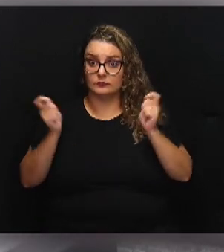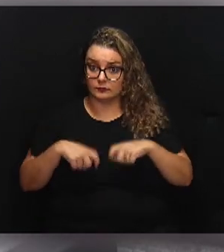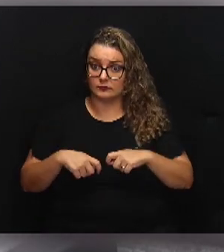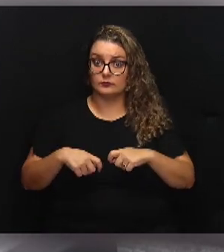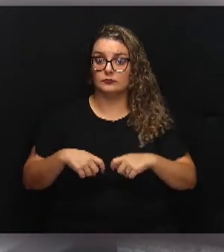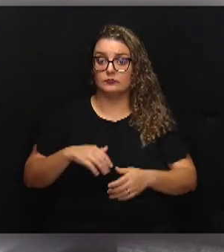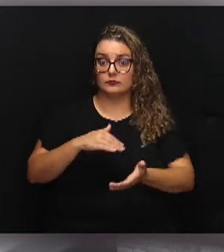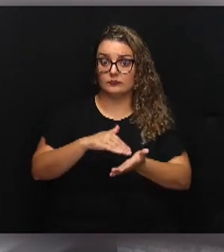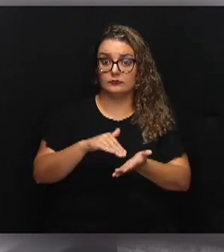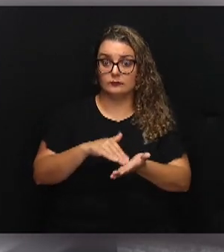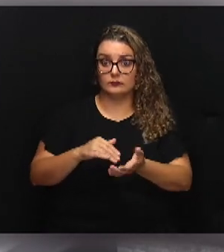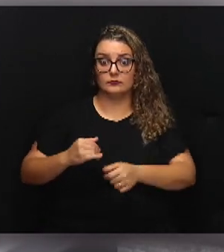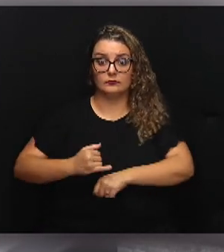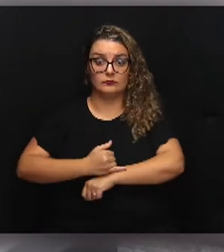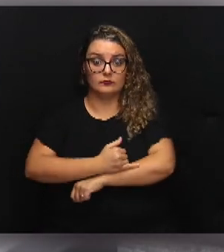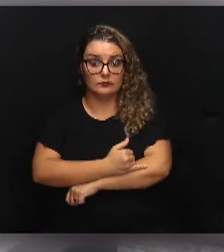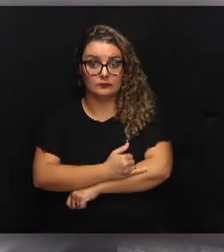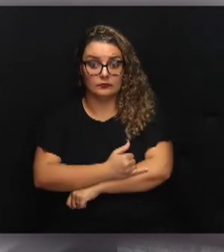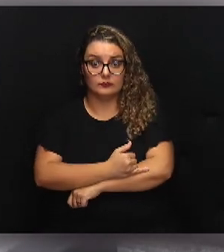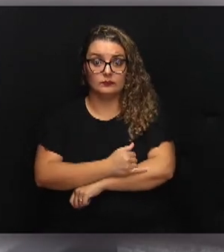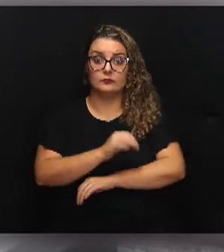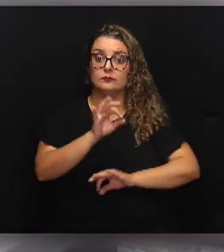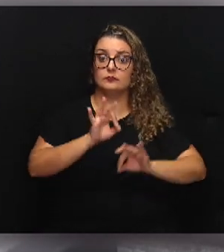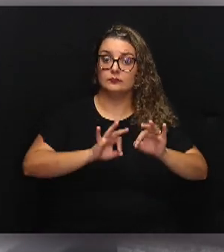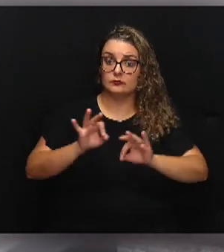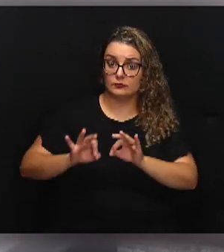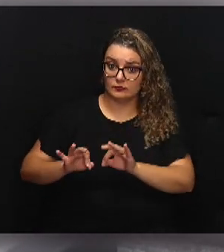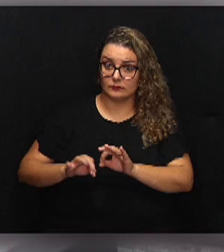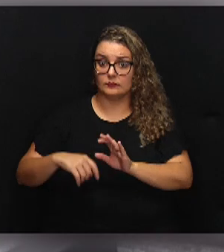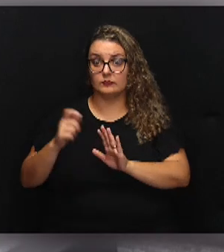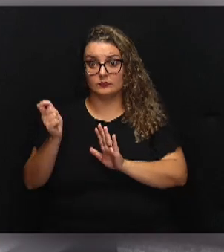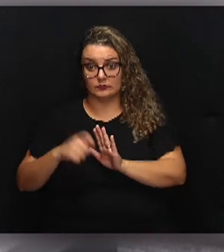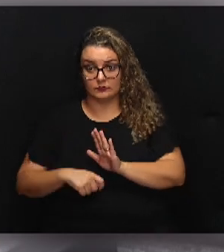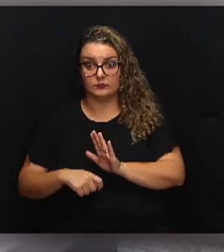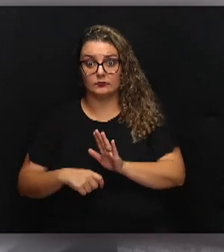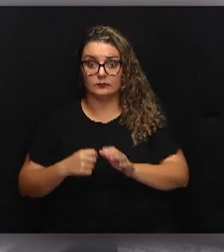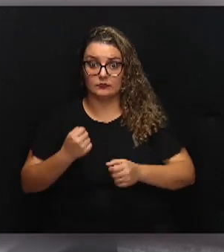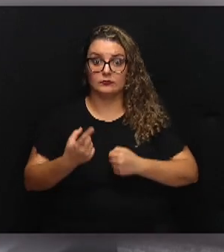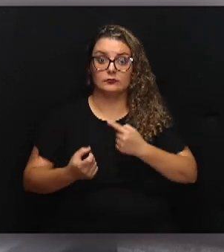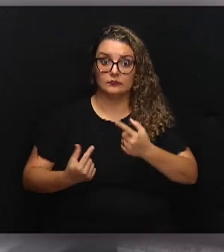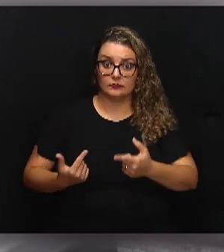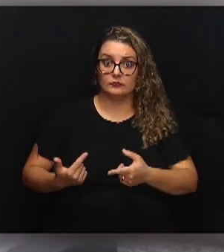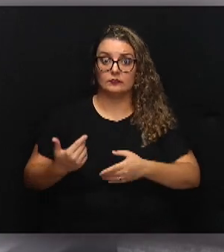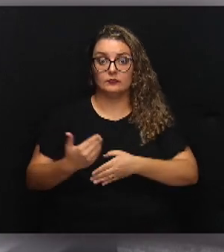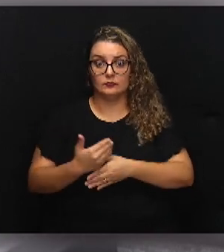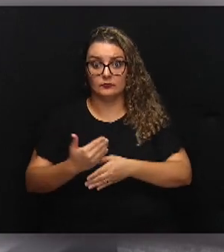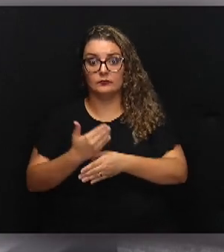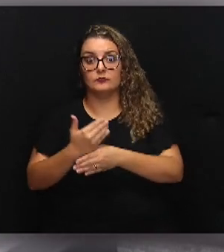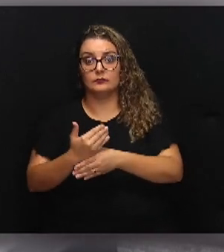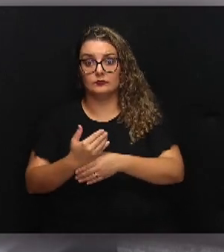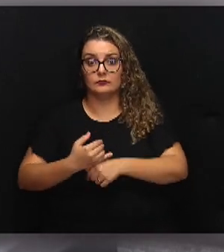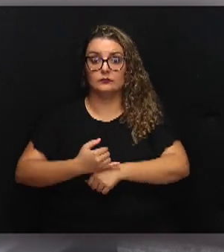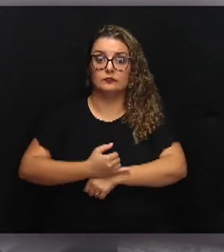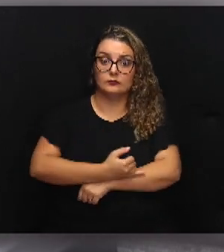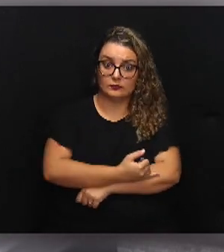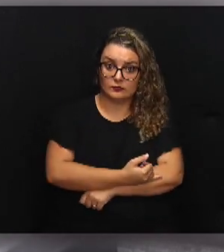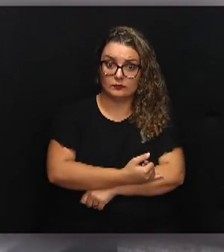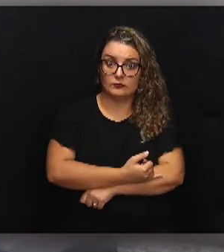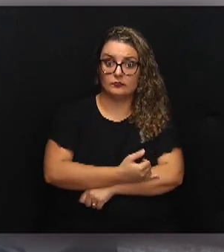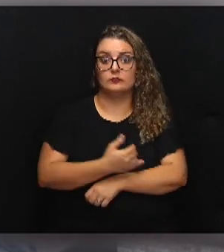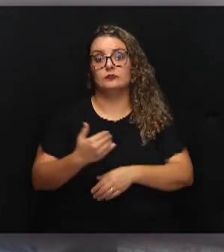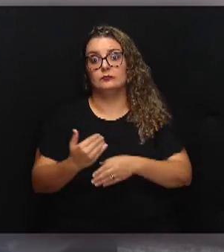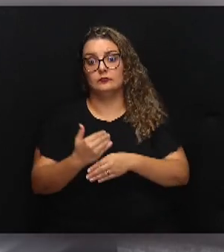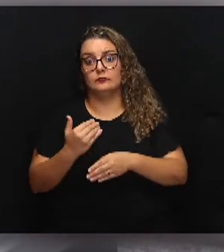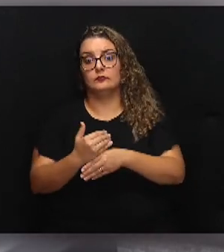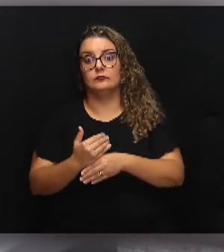da Secretaria de Infraestrutura no planejamento e execução de algumas obras de infraestrutura, obras que